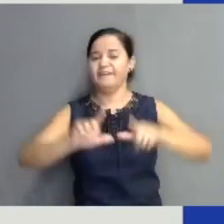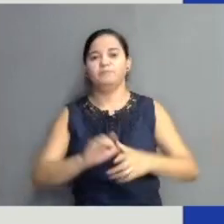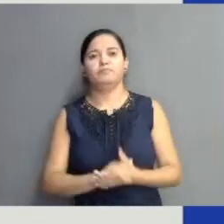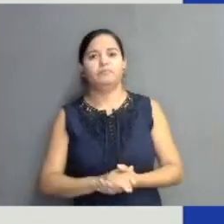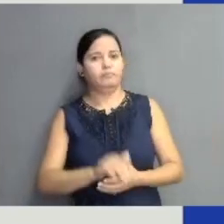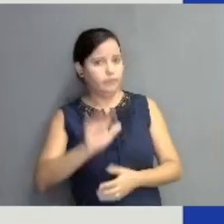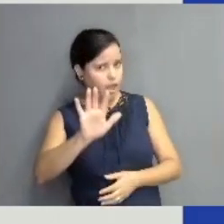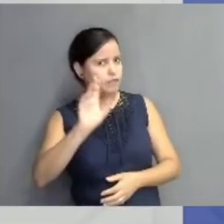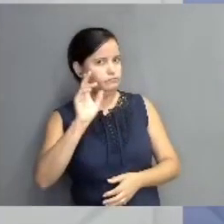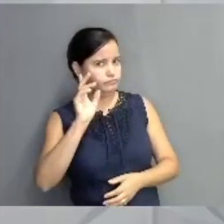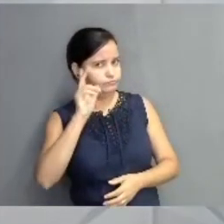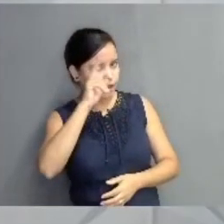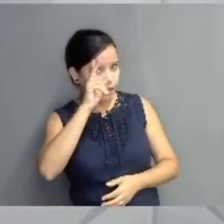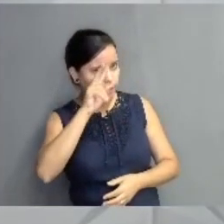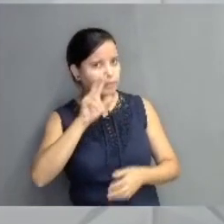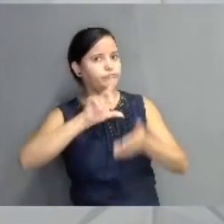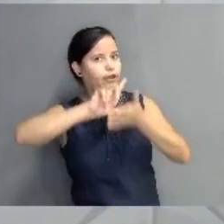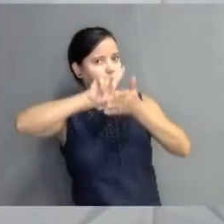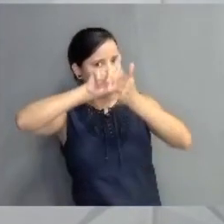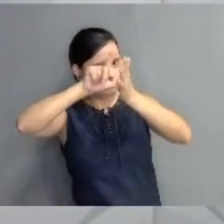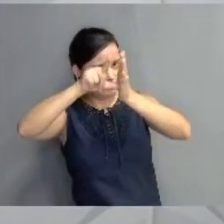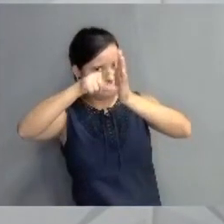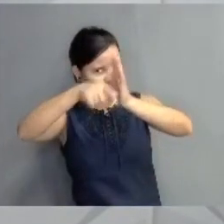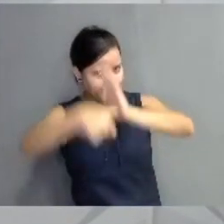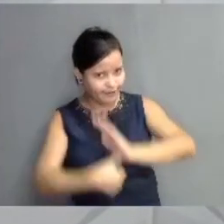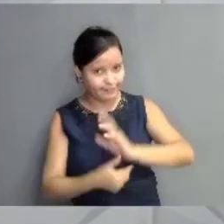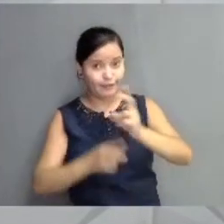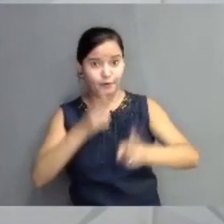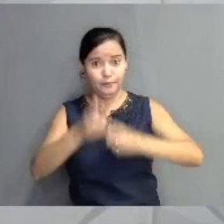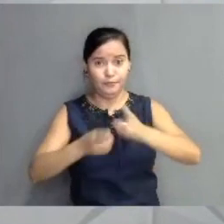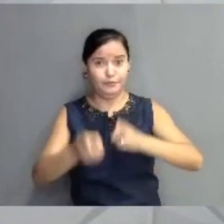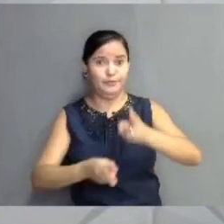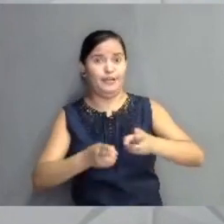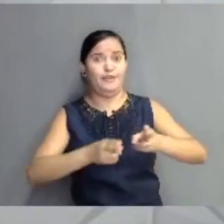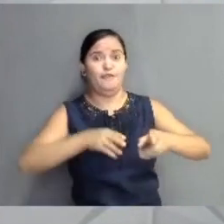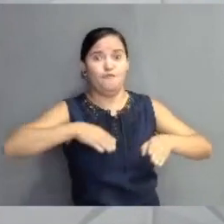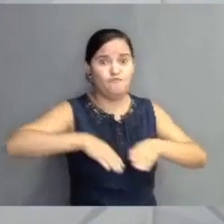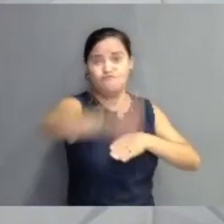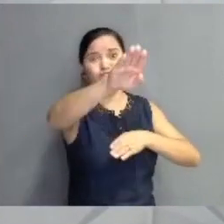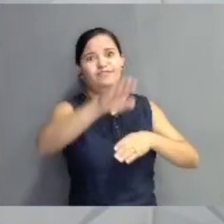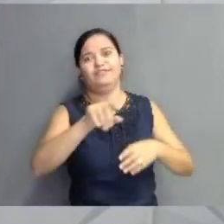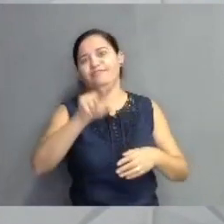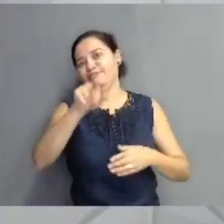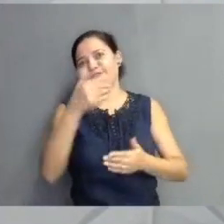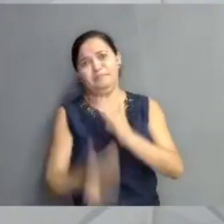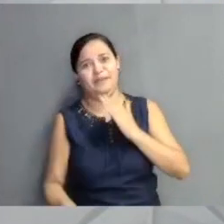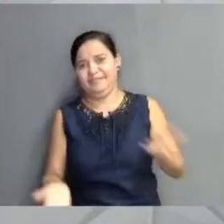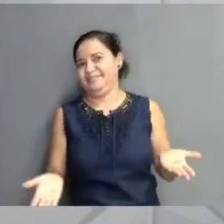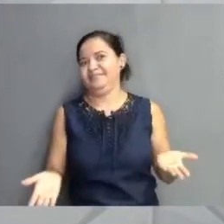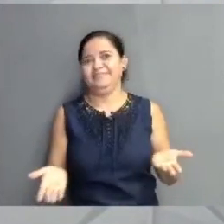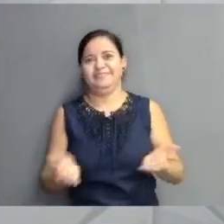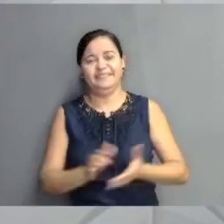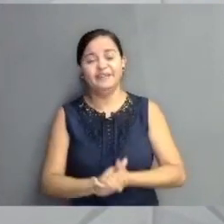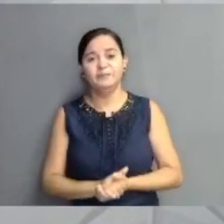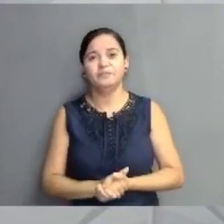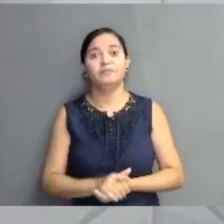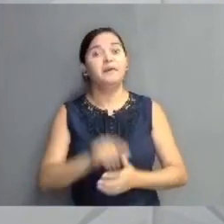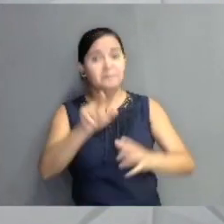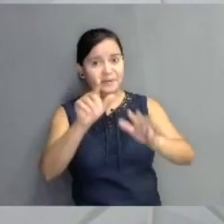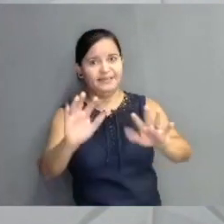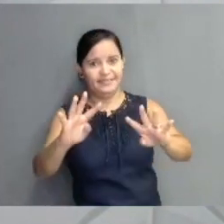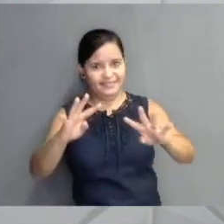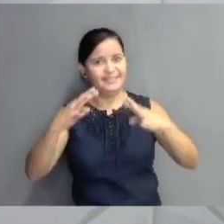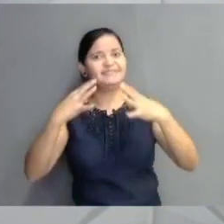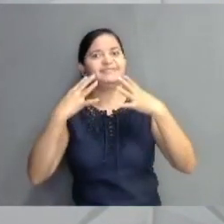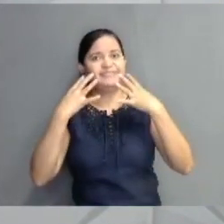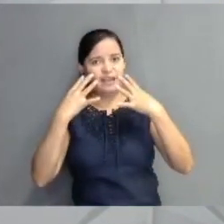história, né? Quem se atrasa, o trem passa e a gente fica na estação, não é verdade? Então, ó, bastante atenção na hora que